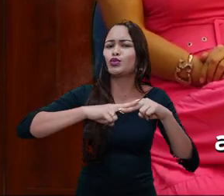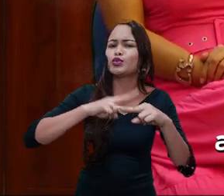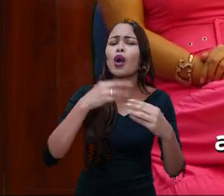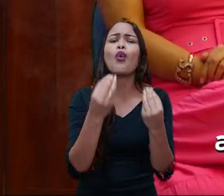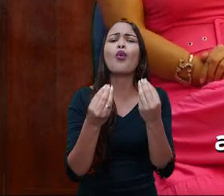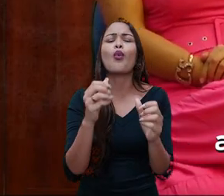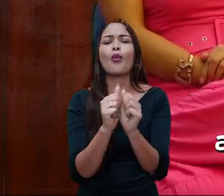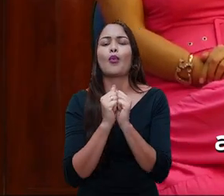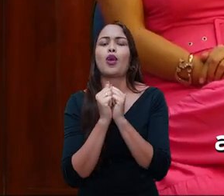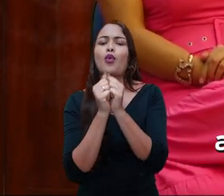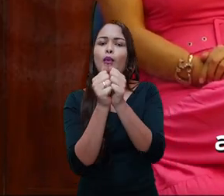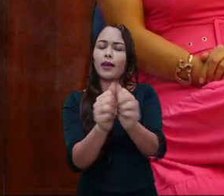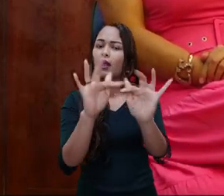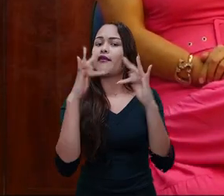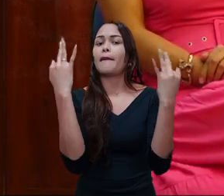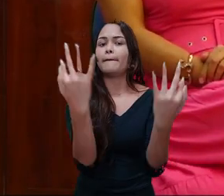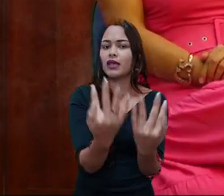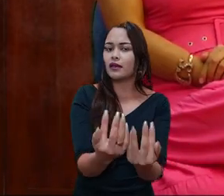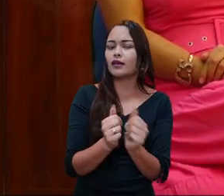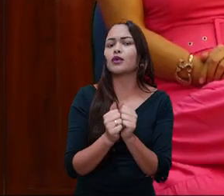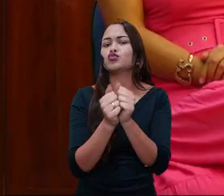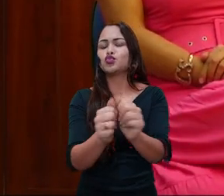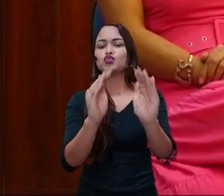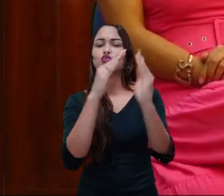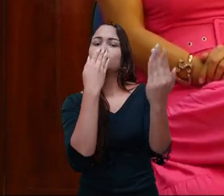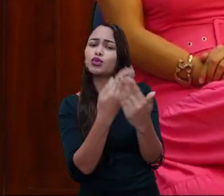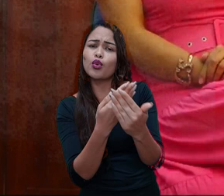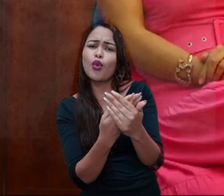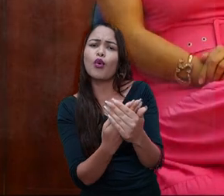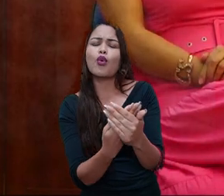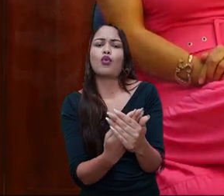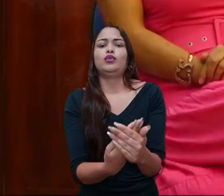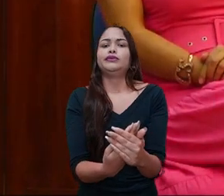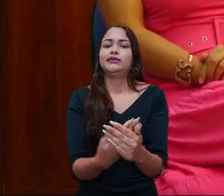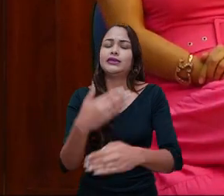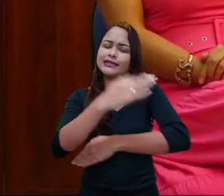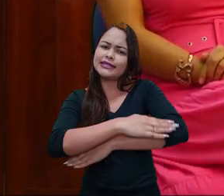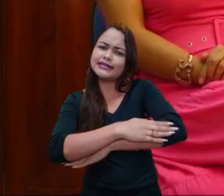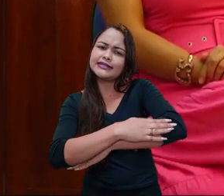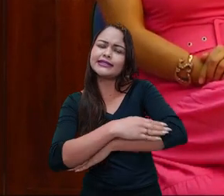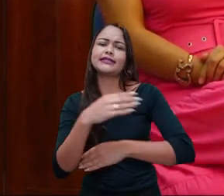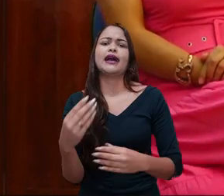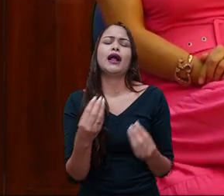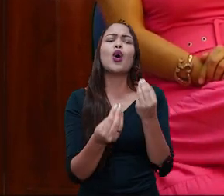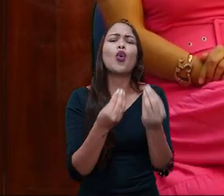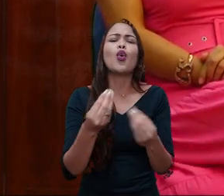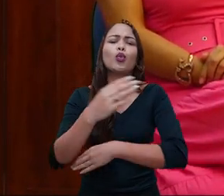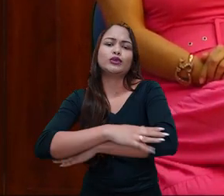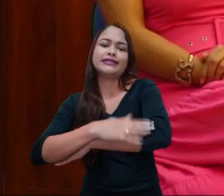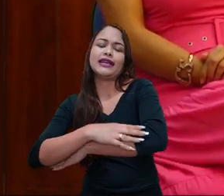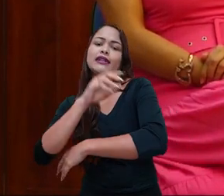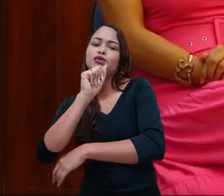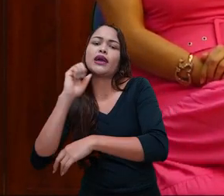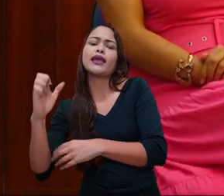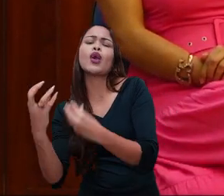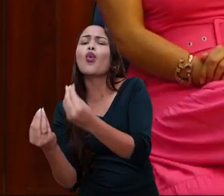os pais e a escola, a questão do ensino regular associada à educação especial?